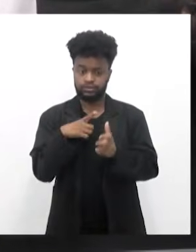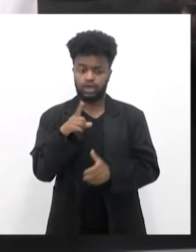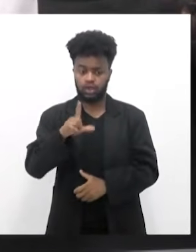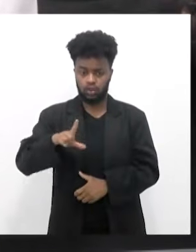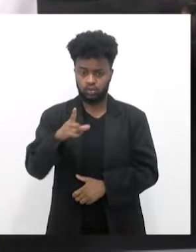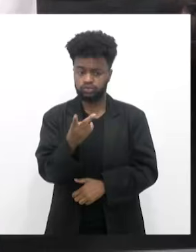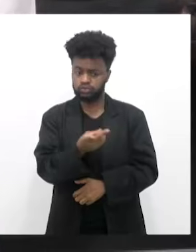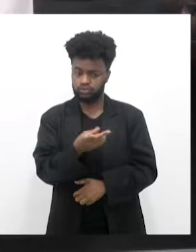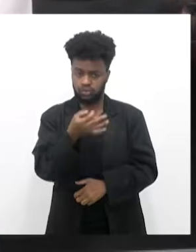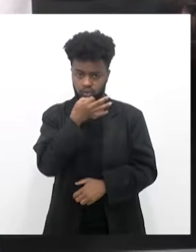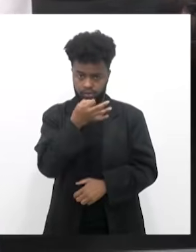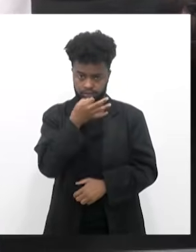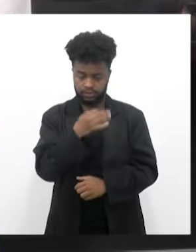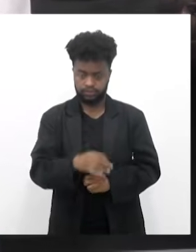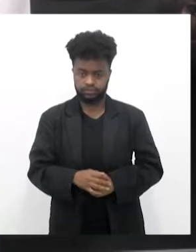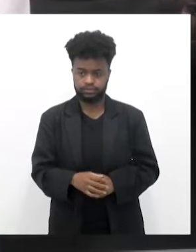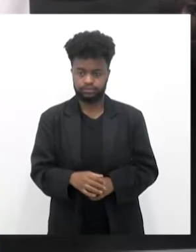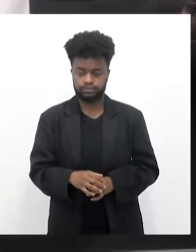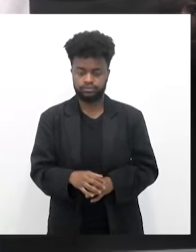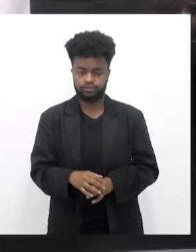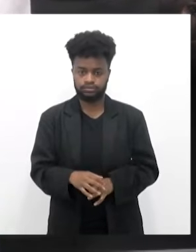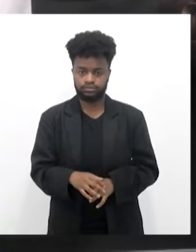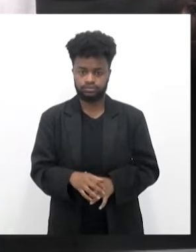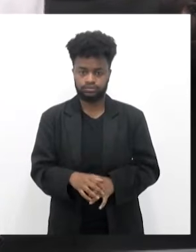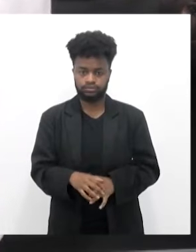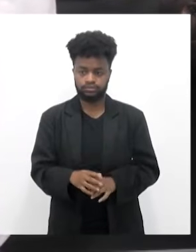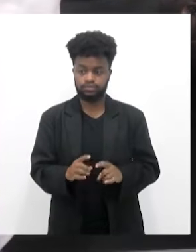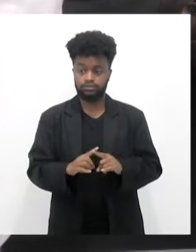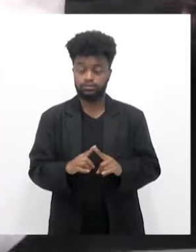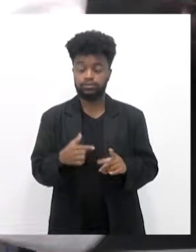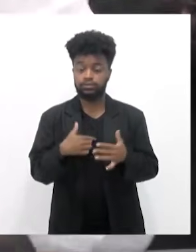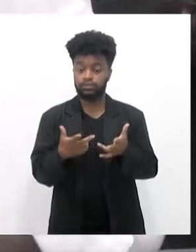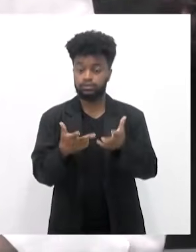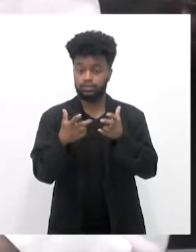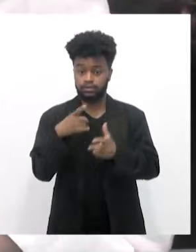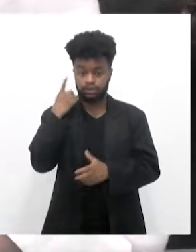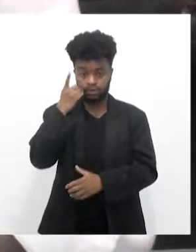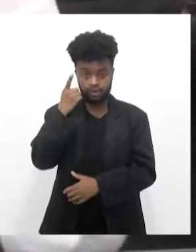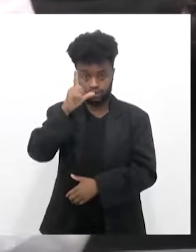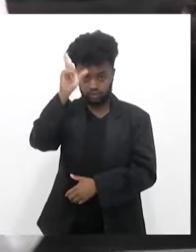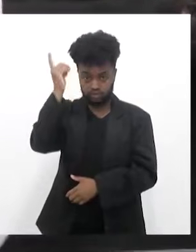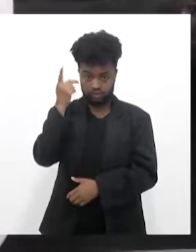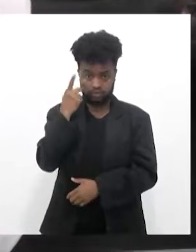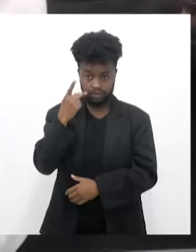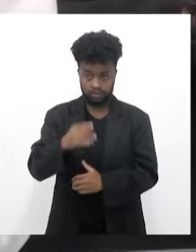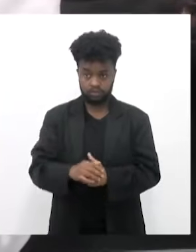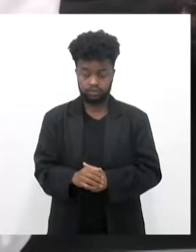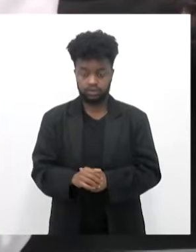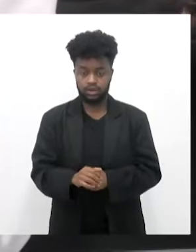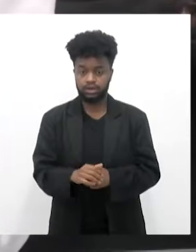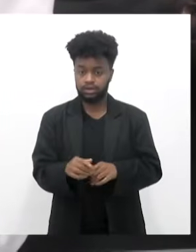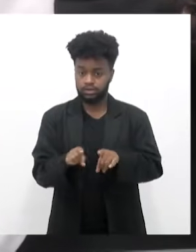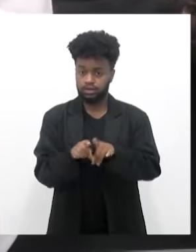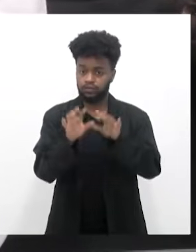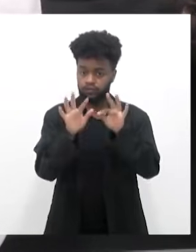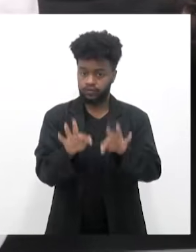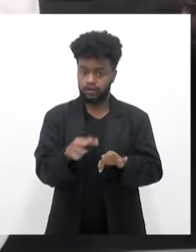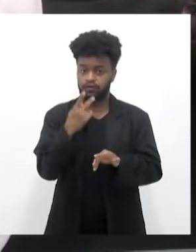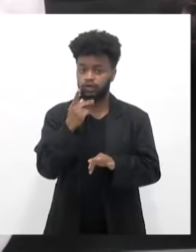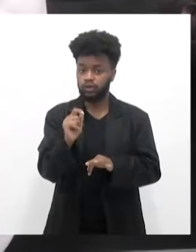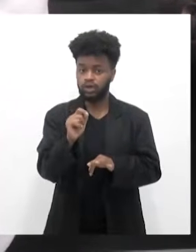duas posições. Agora, eu vejo que o deputado Luiz Paulo, até no fim ele colocou não